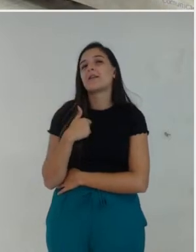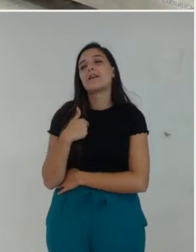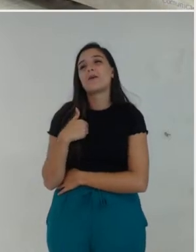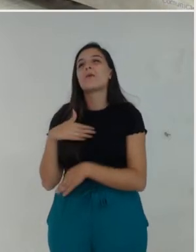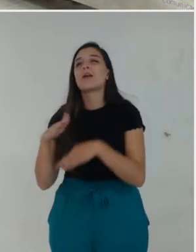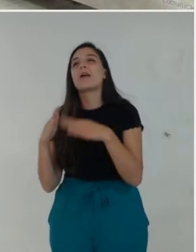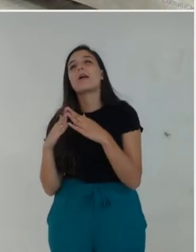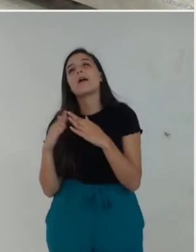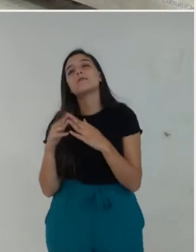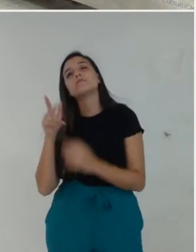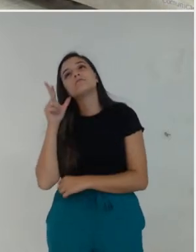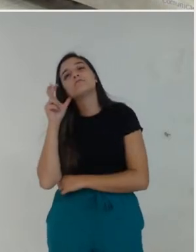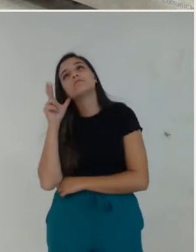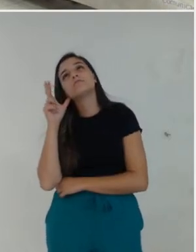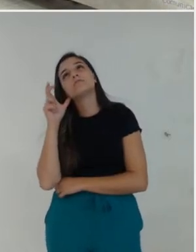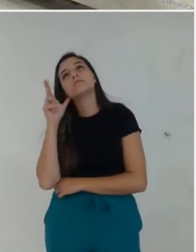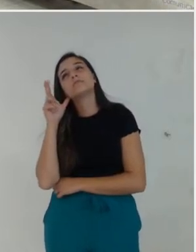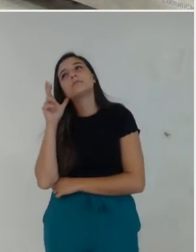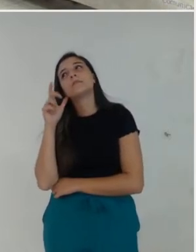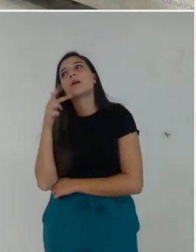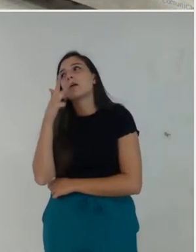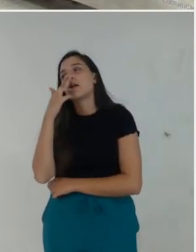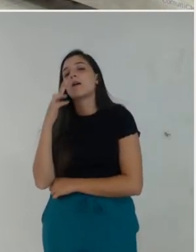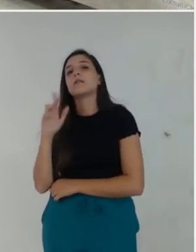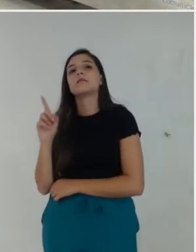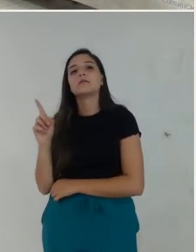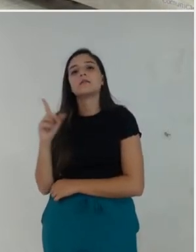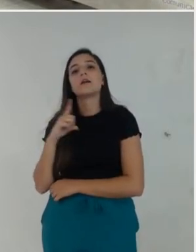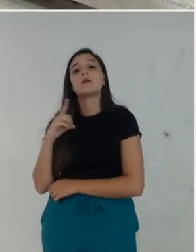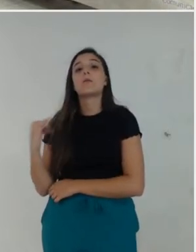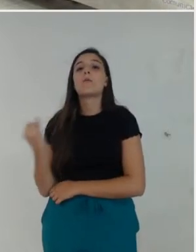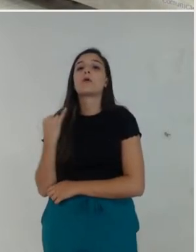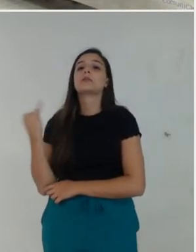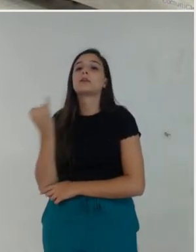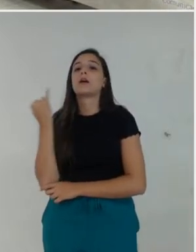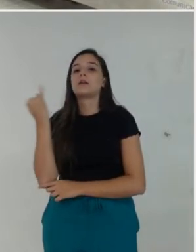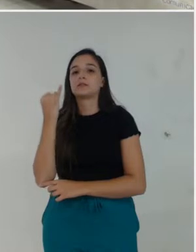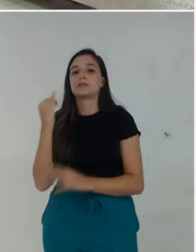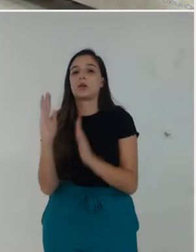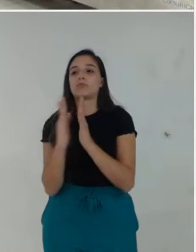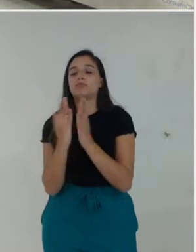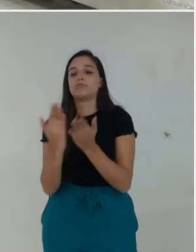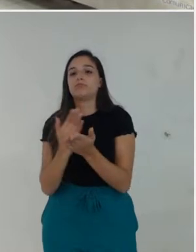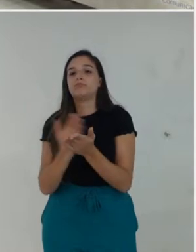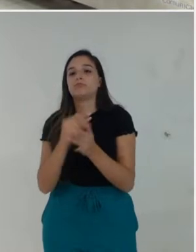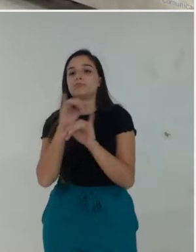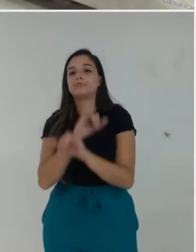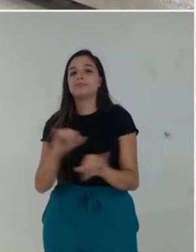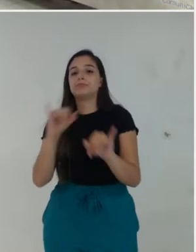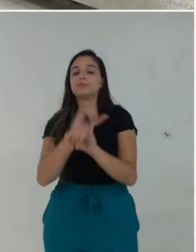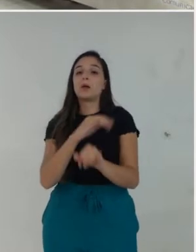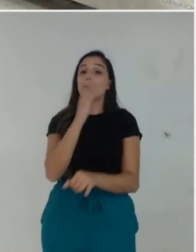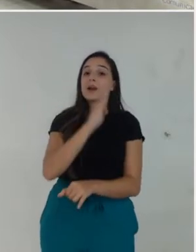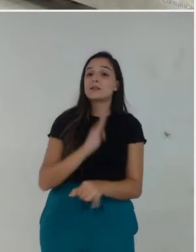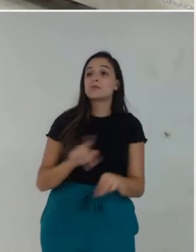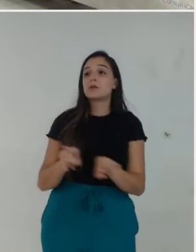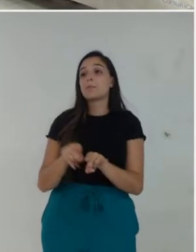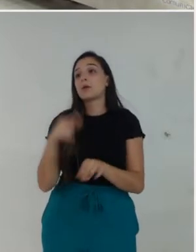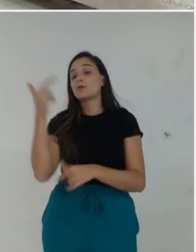mas sobre a importância desse material circulando, não só no Brasil, mas, enfim,